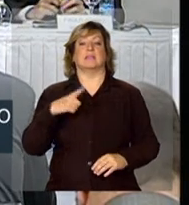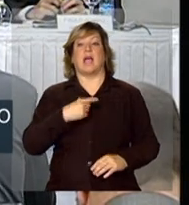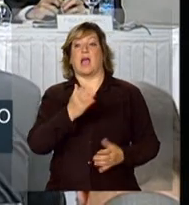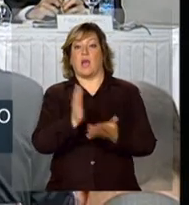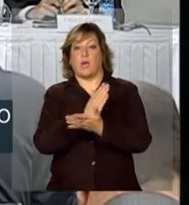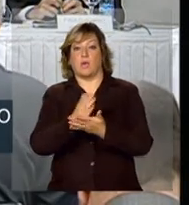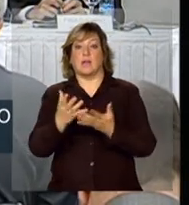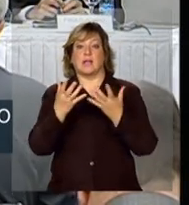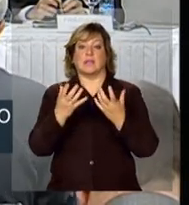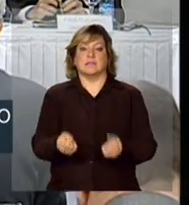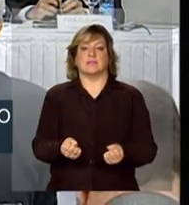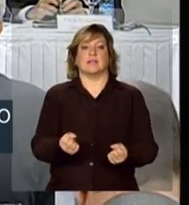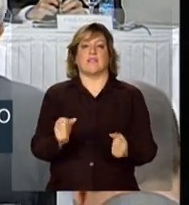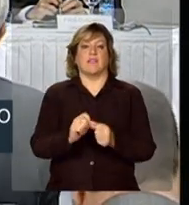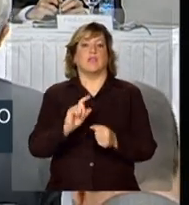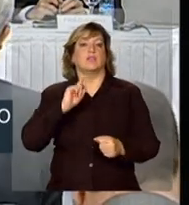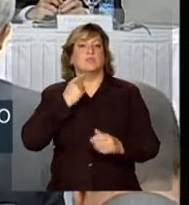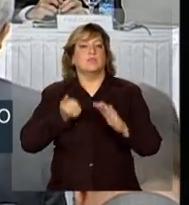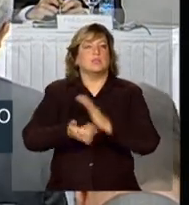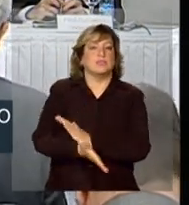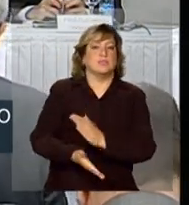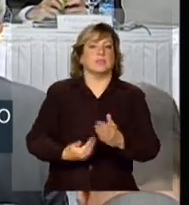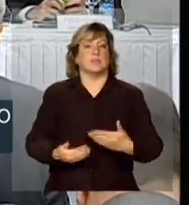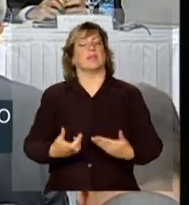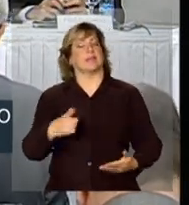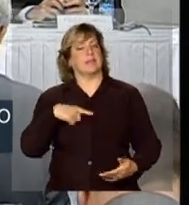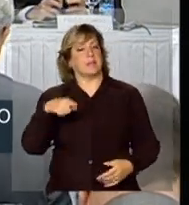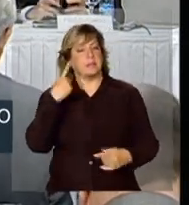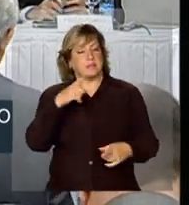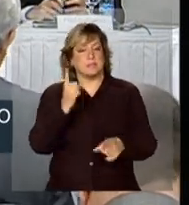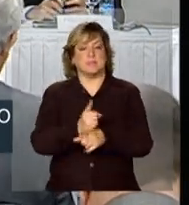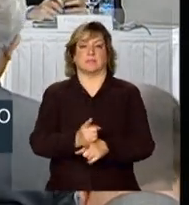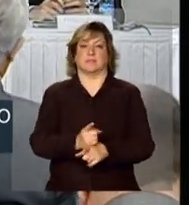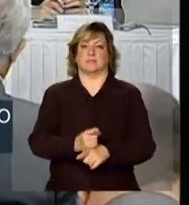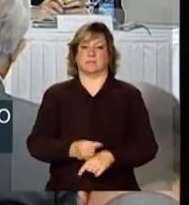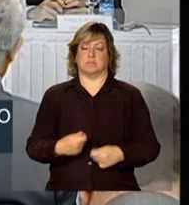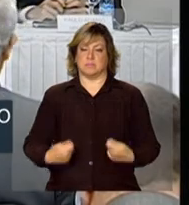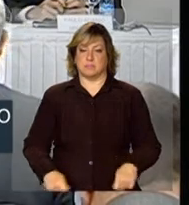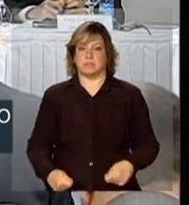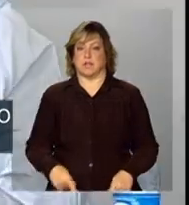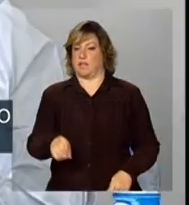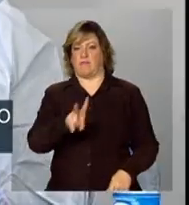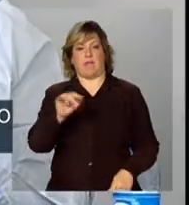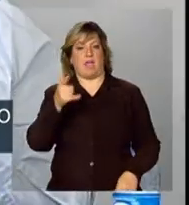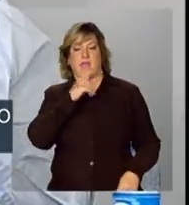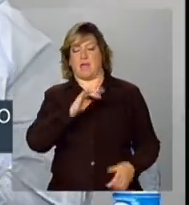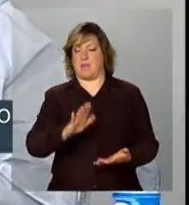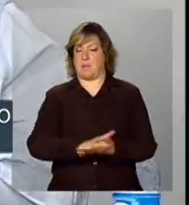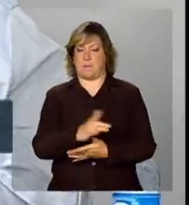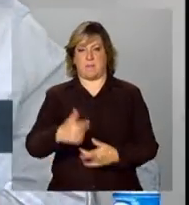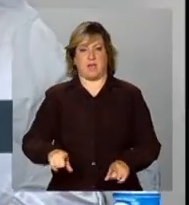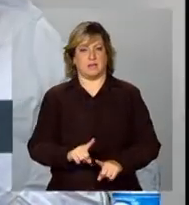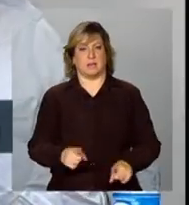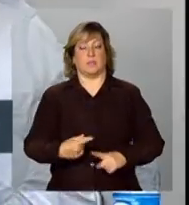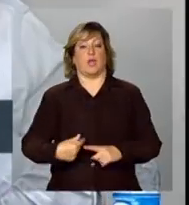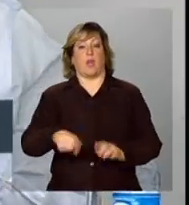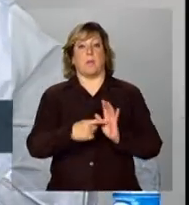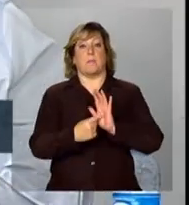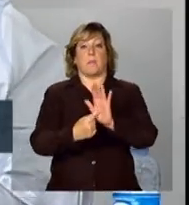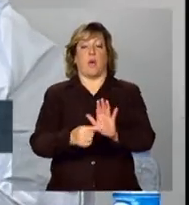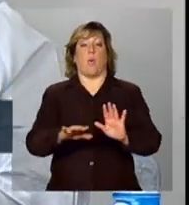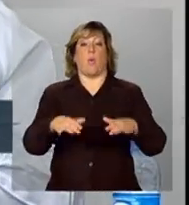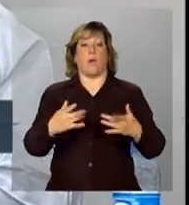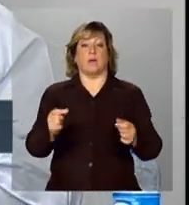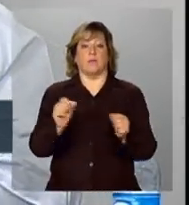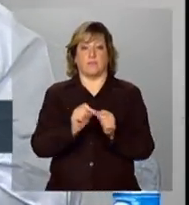dizer, vai que lá na frente a gente ganha de algum jeito. Não vai ganhar mais. Tá? Porque nós estamos mostrando que, quando você faz uma redução